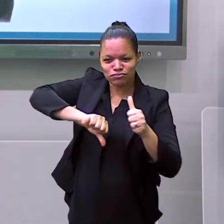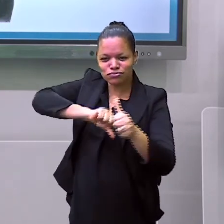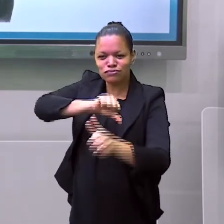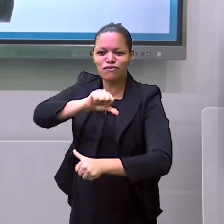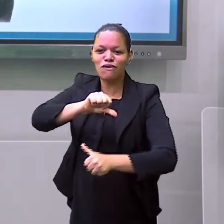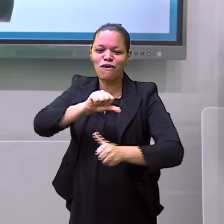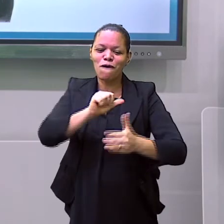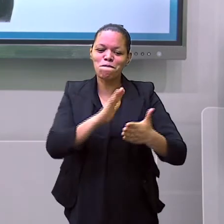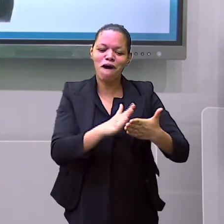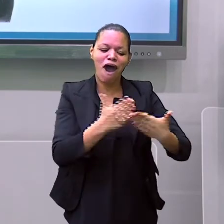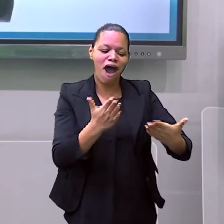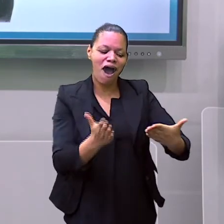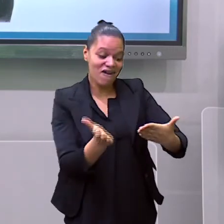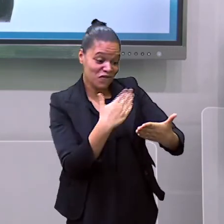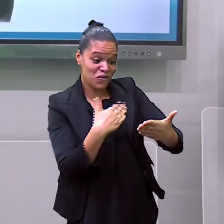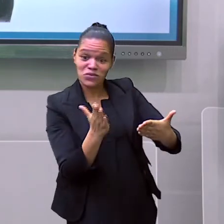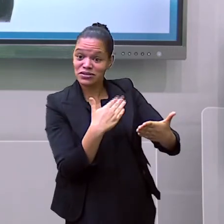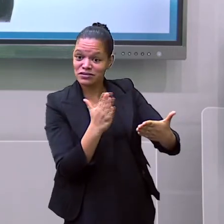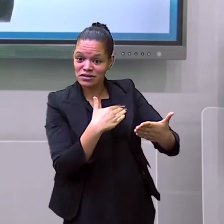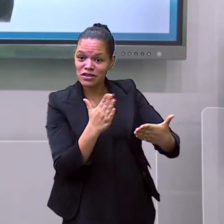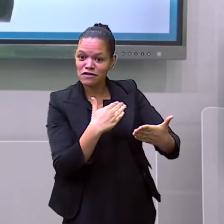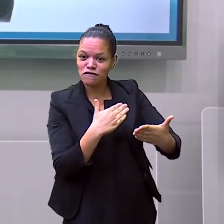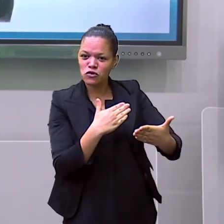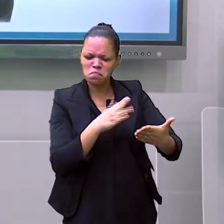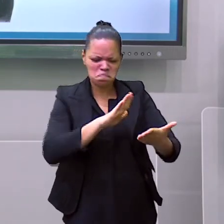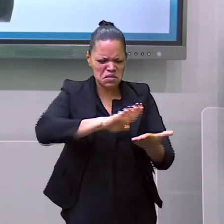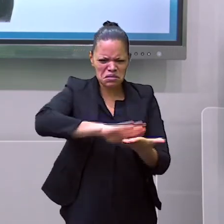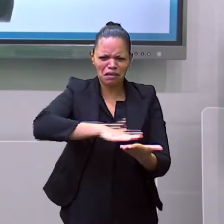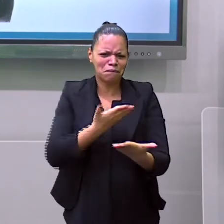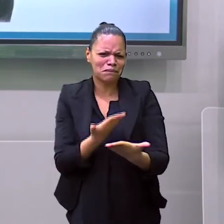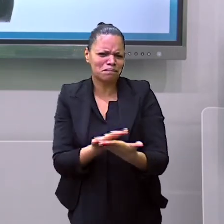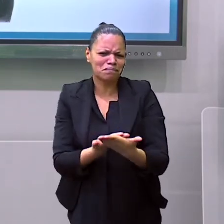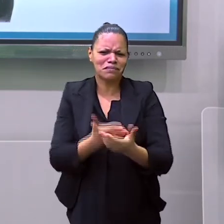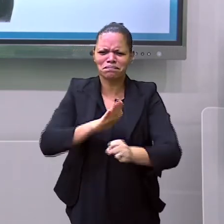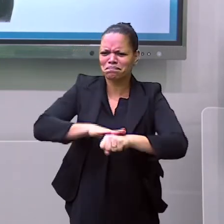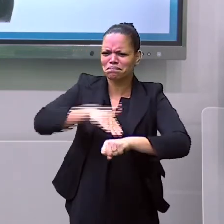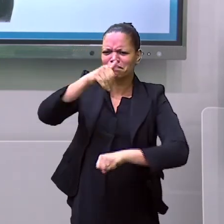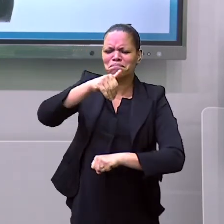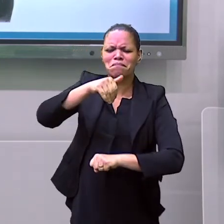para mais de 70 idiomas. Ele é um documentário da